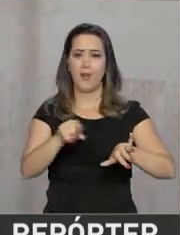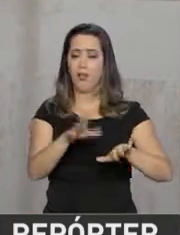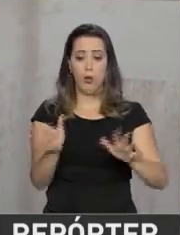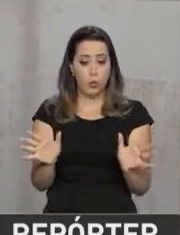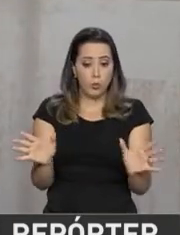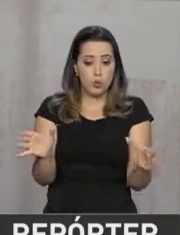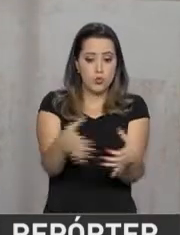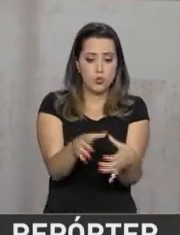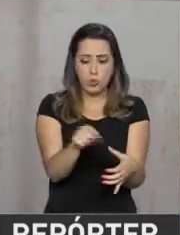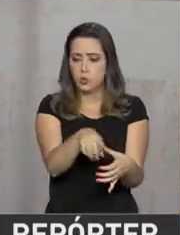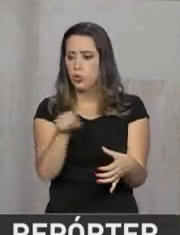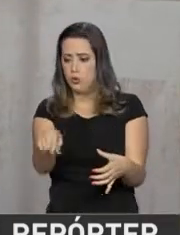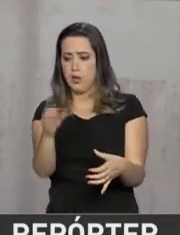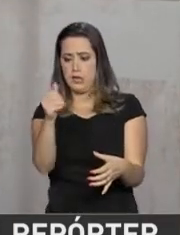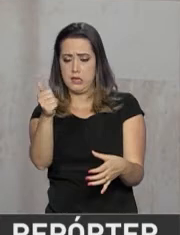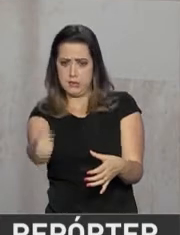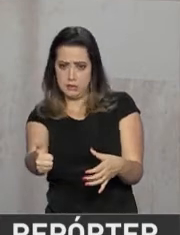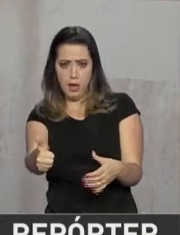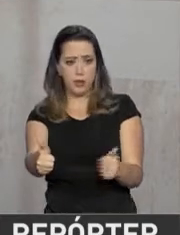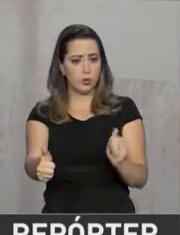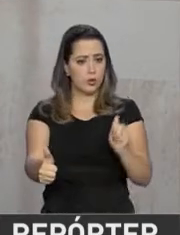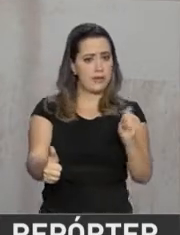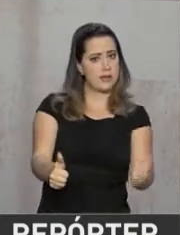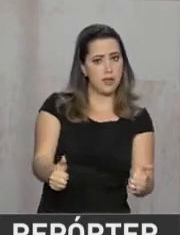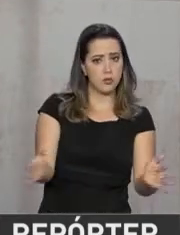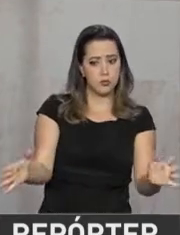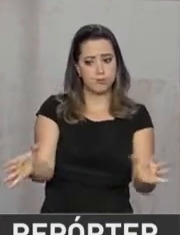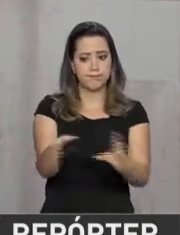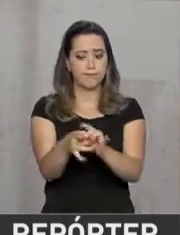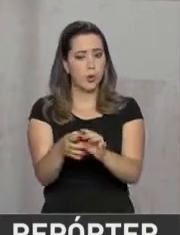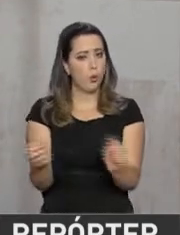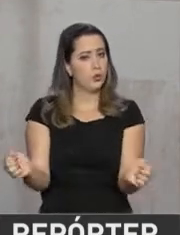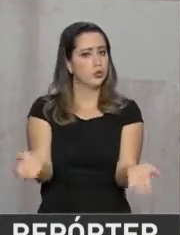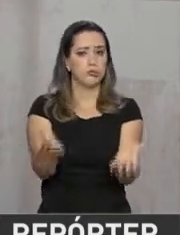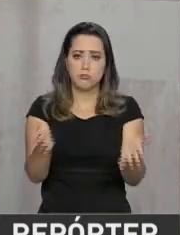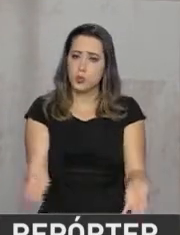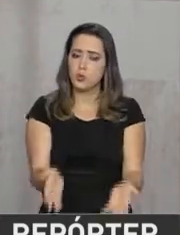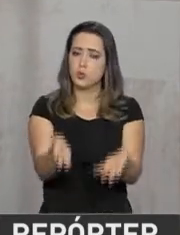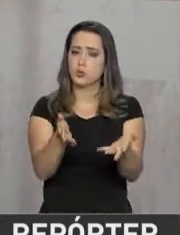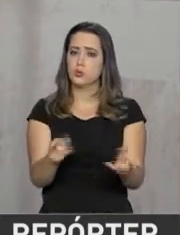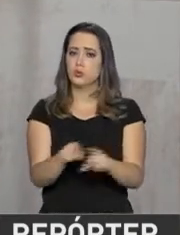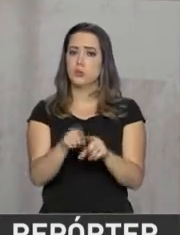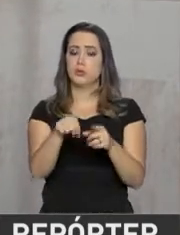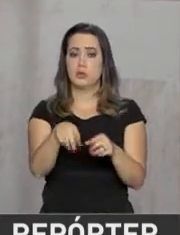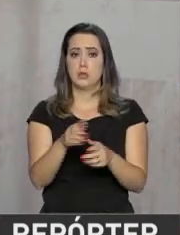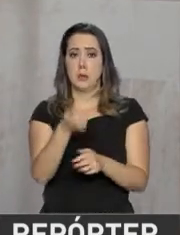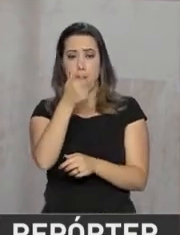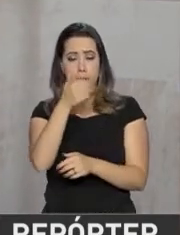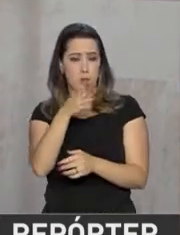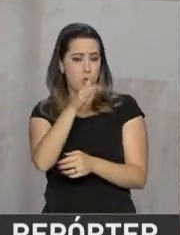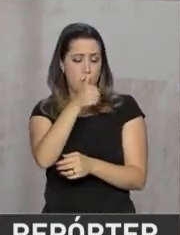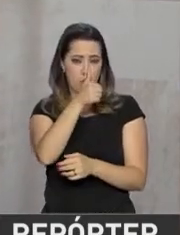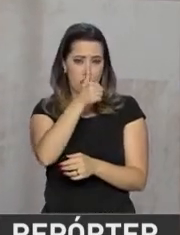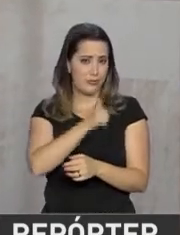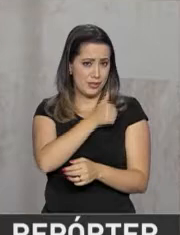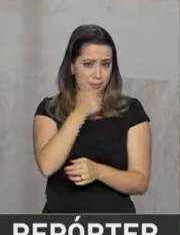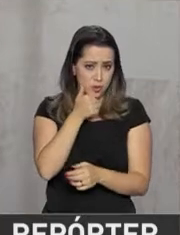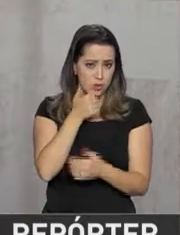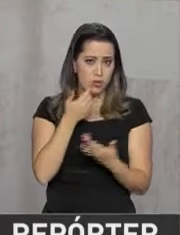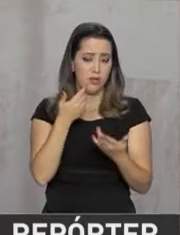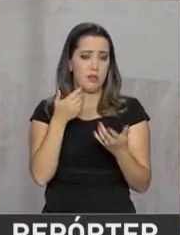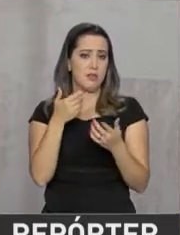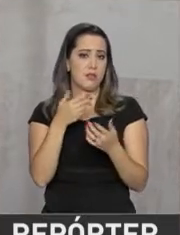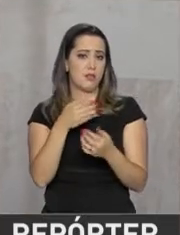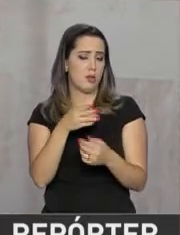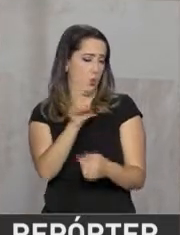comunidade terapêutica nós vamos adotar e vamos incentivar e onde estiver dando certo a abstinência nós vamos também fazer portanto é